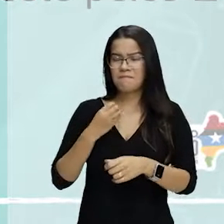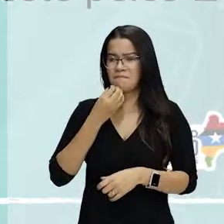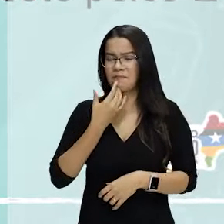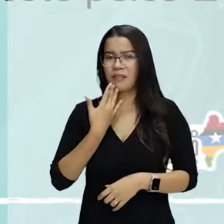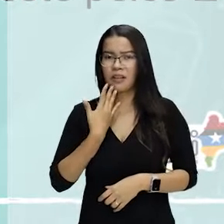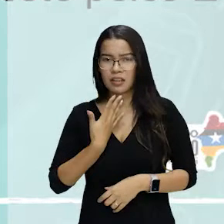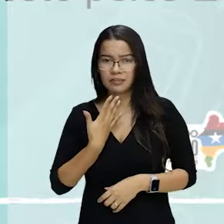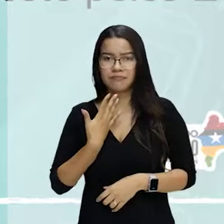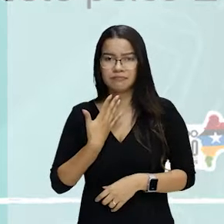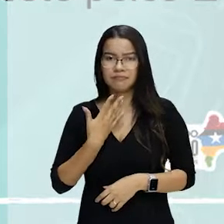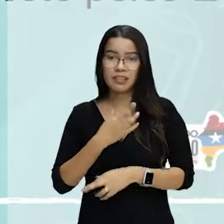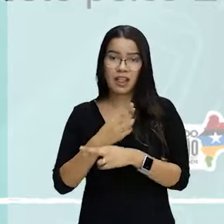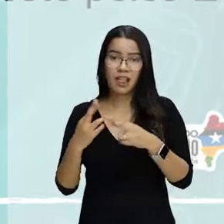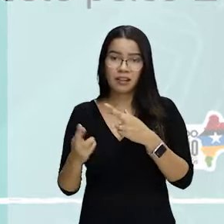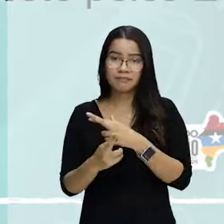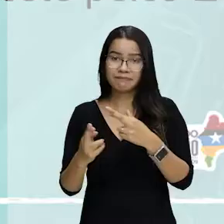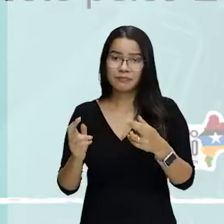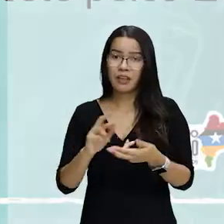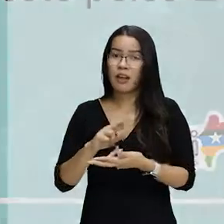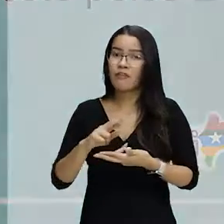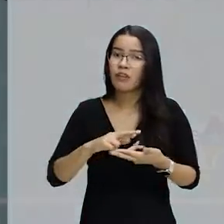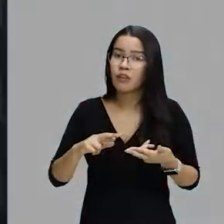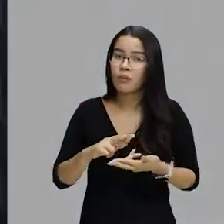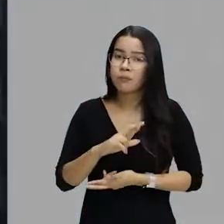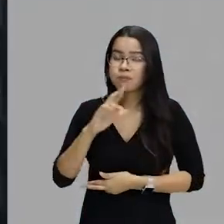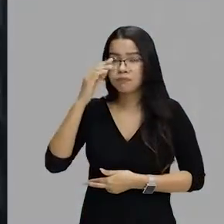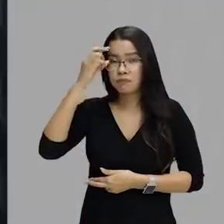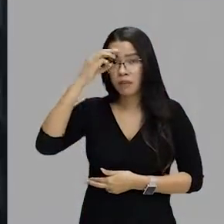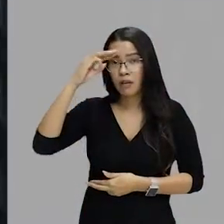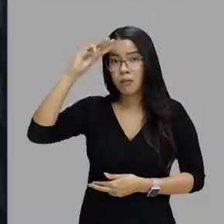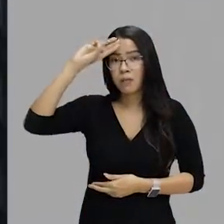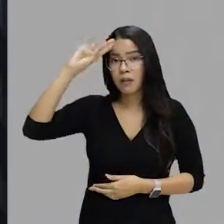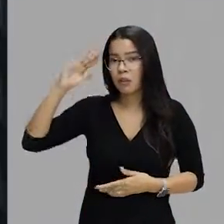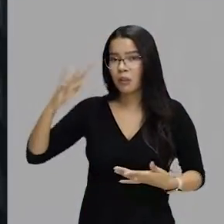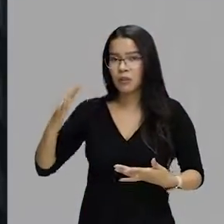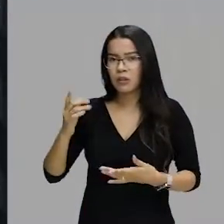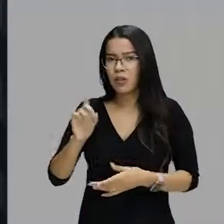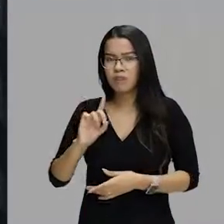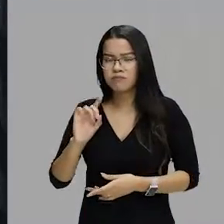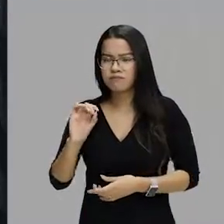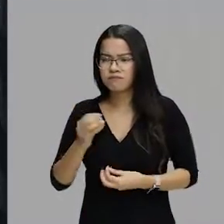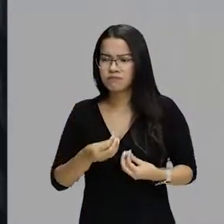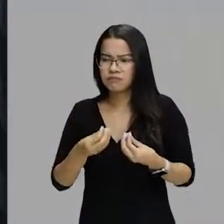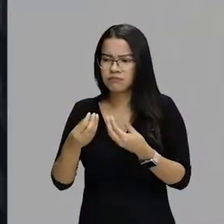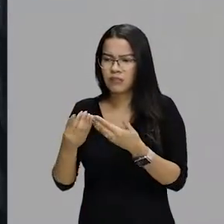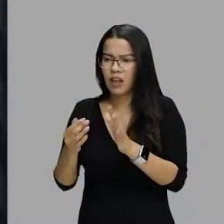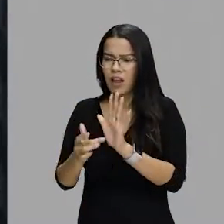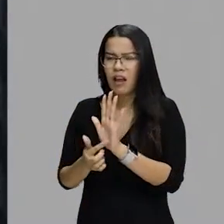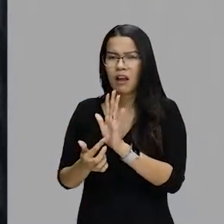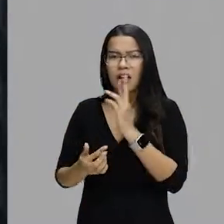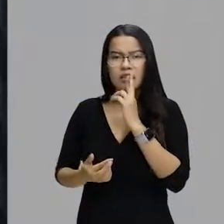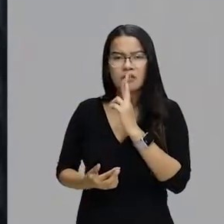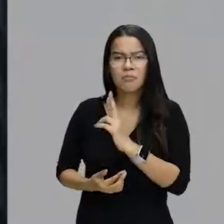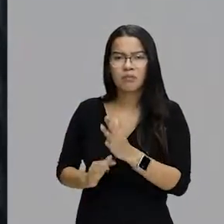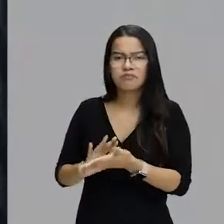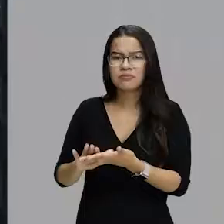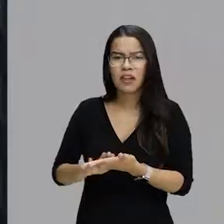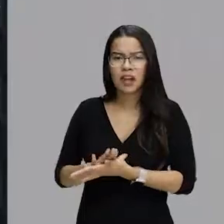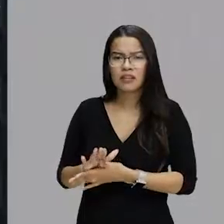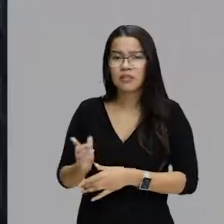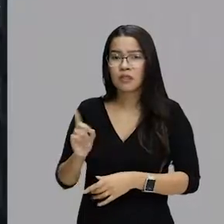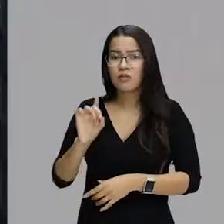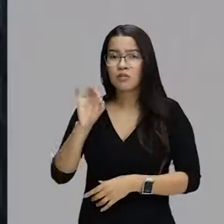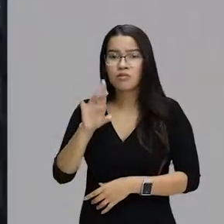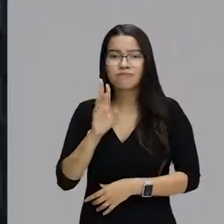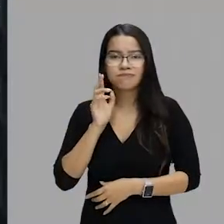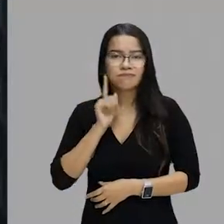satisfatória em relação à Revolução Cubana. Eles acabam não reagindo. Não só os Estados Unidos, até mesmo